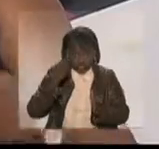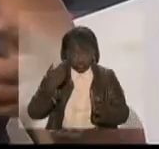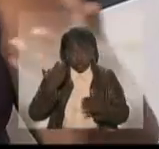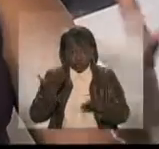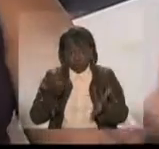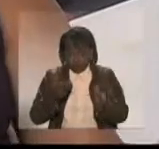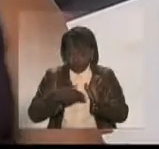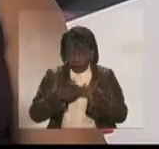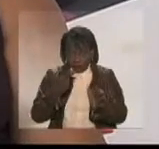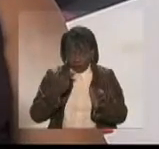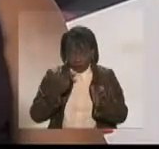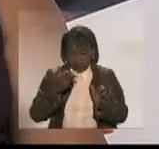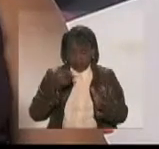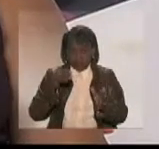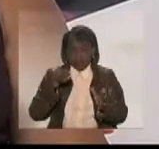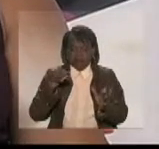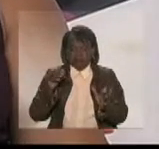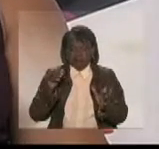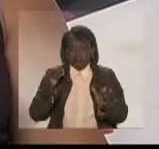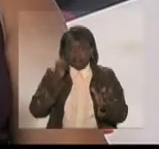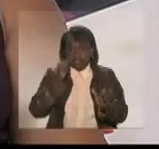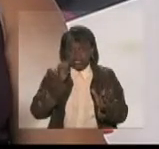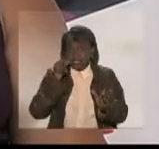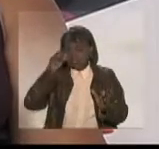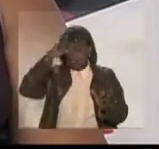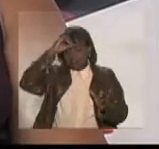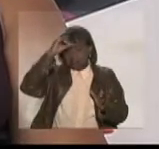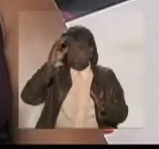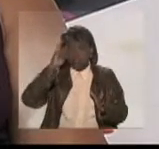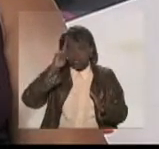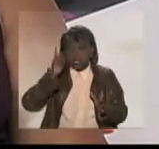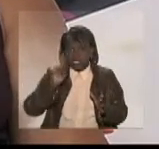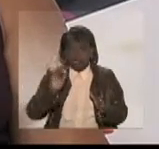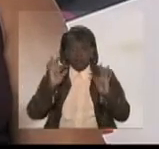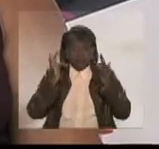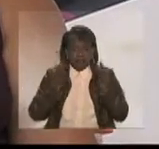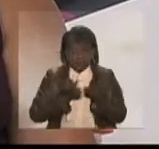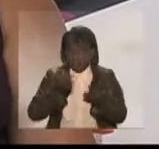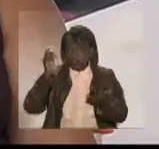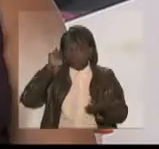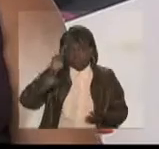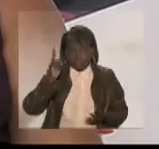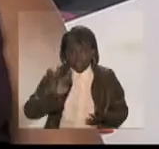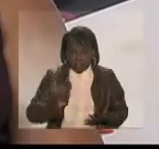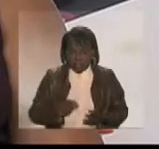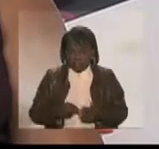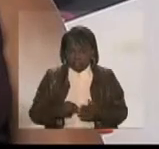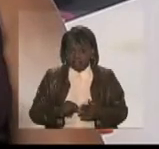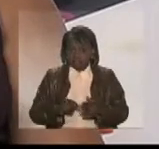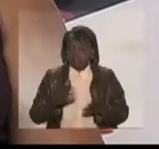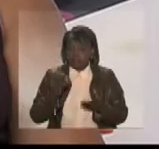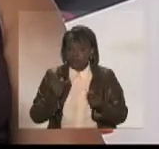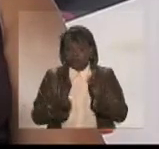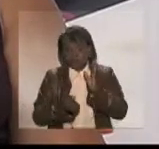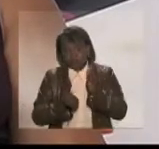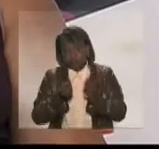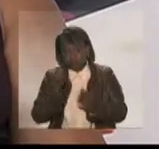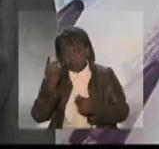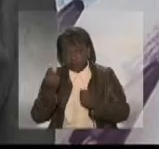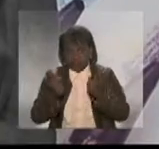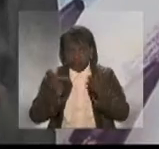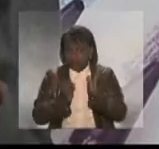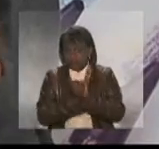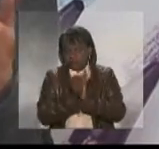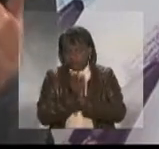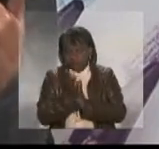de um processo cirúrgico que elas desconhecem, que a família desconhece. E muitas vezes esse